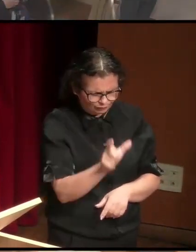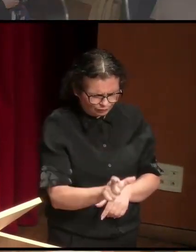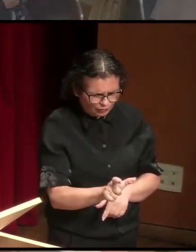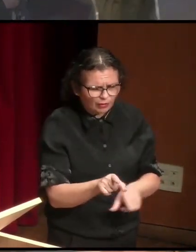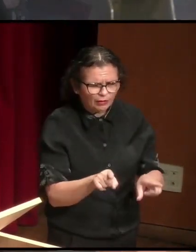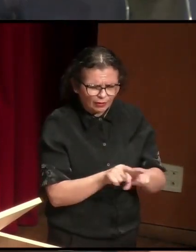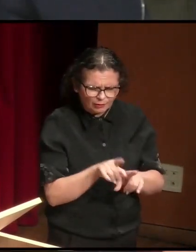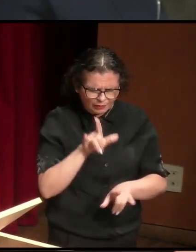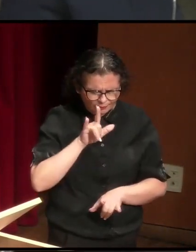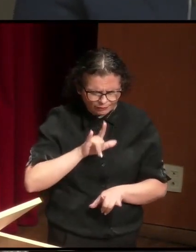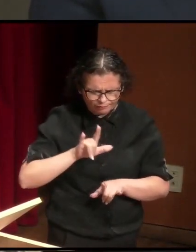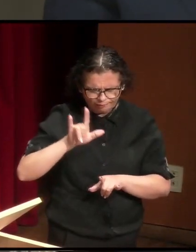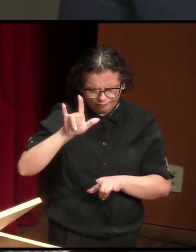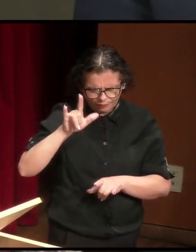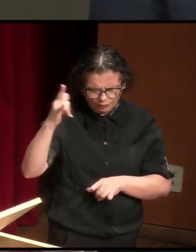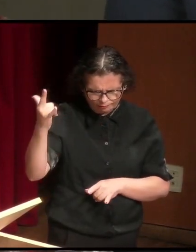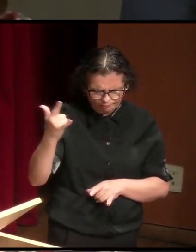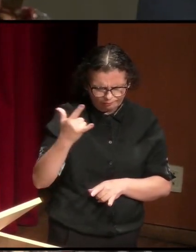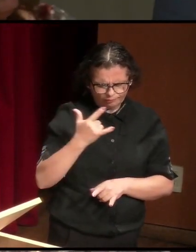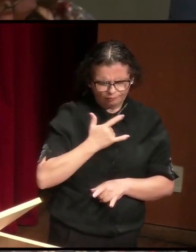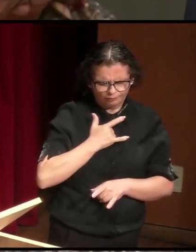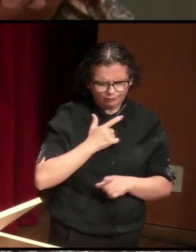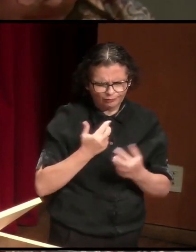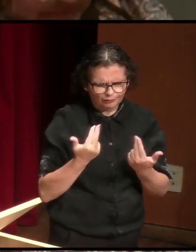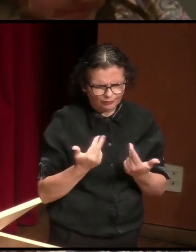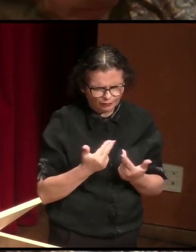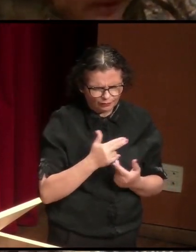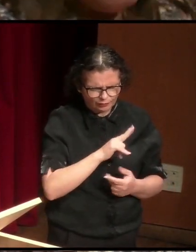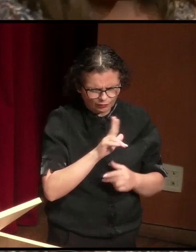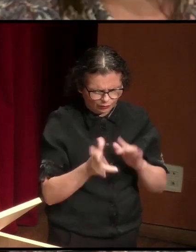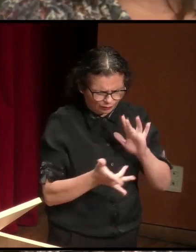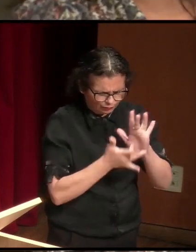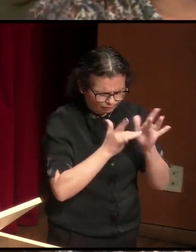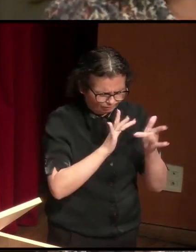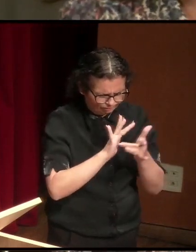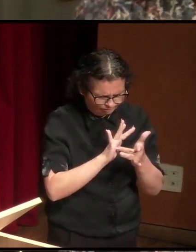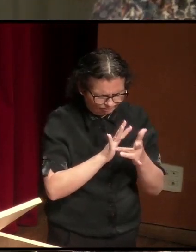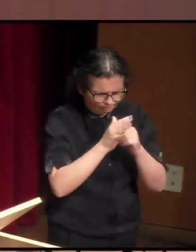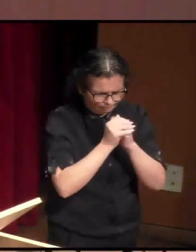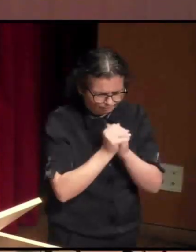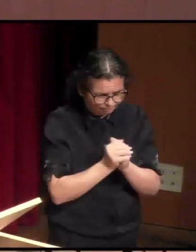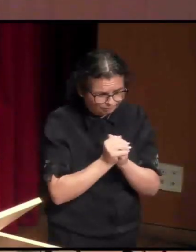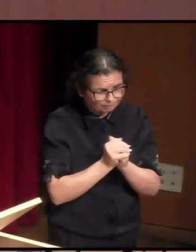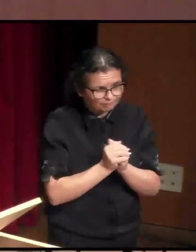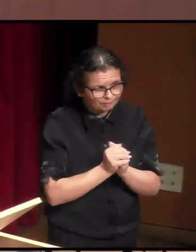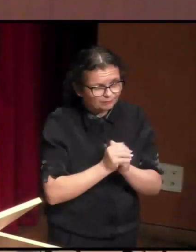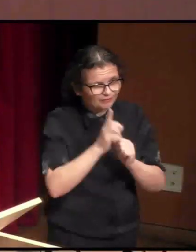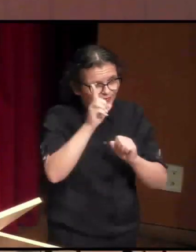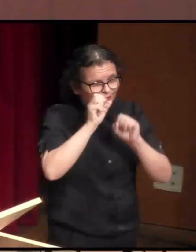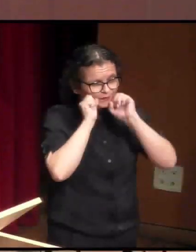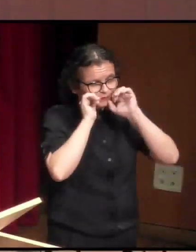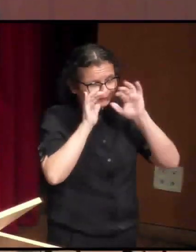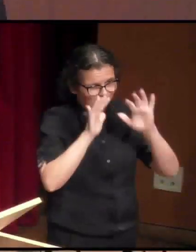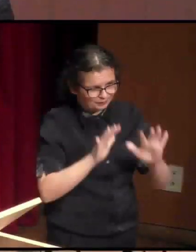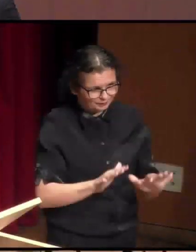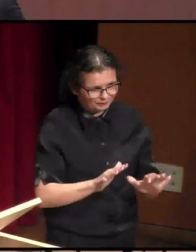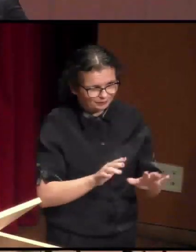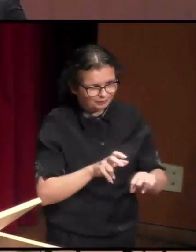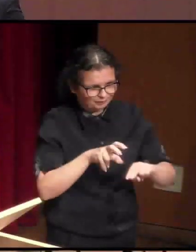Ti também como o Senhor nos amou. Em Teu nome, amém. Amém. Deus abençoe. Pode